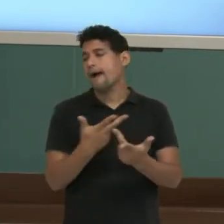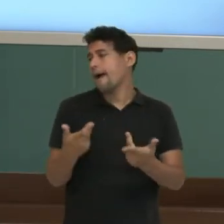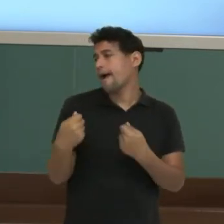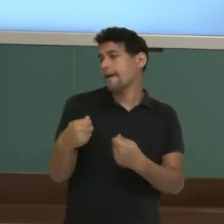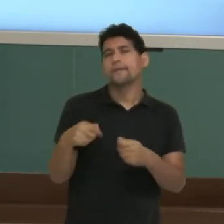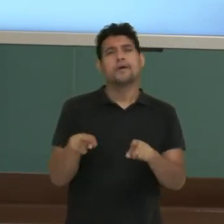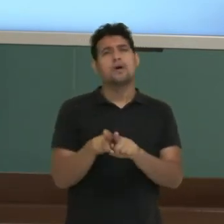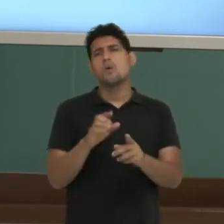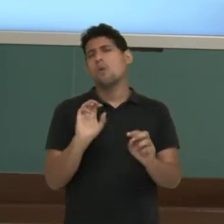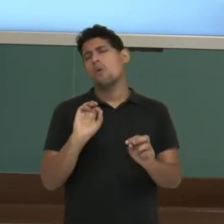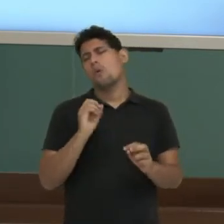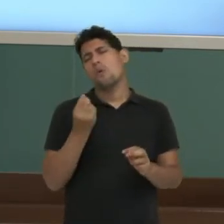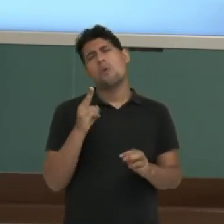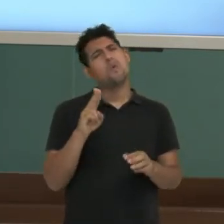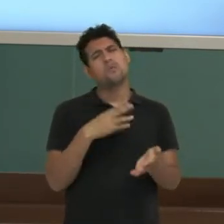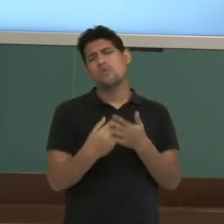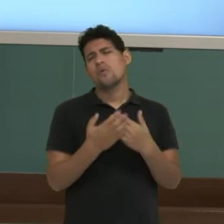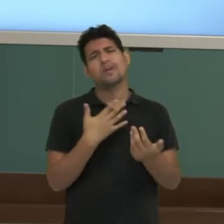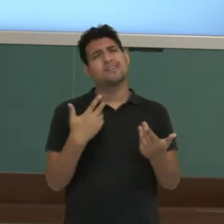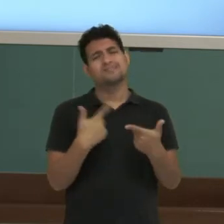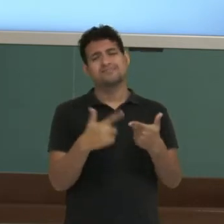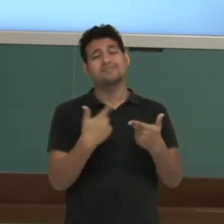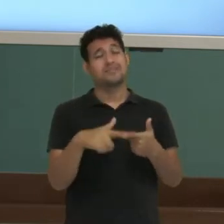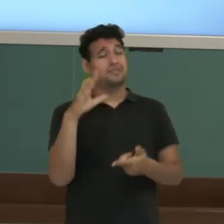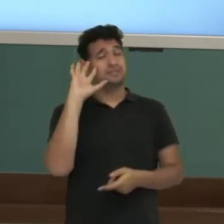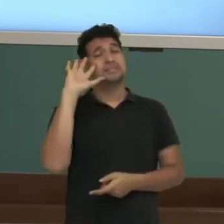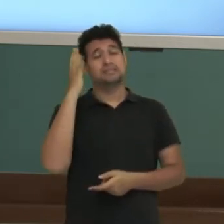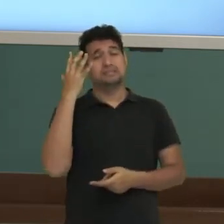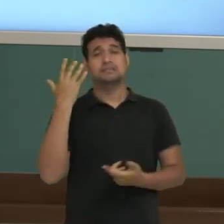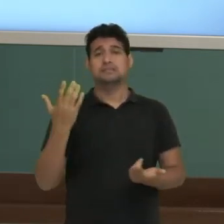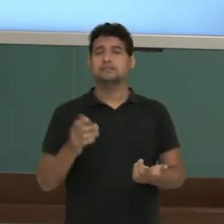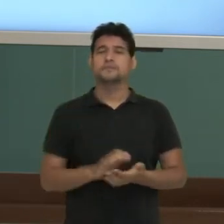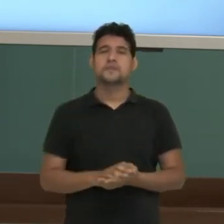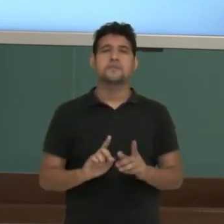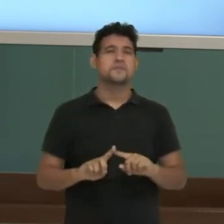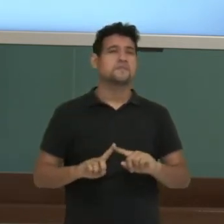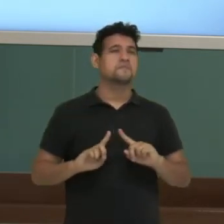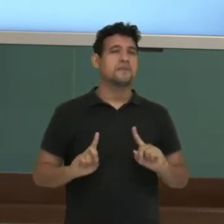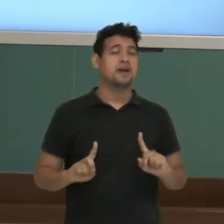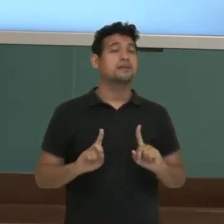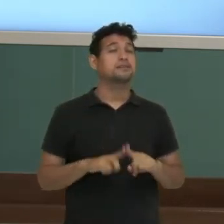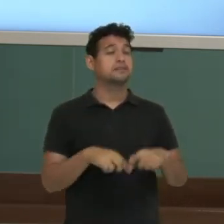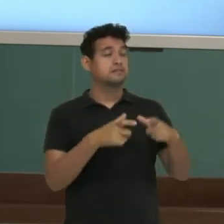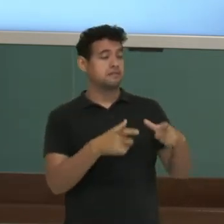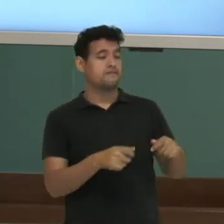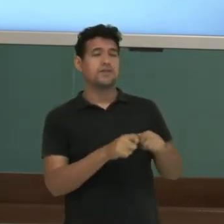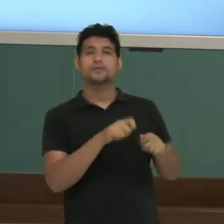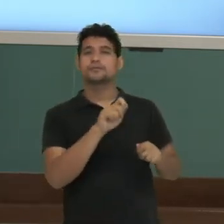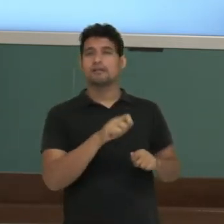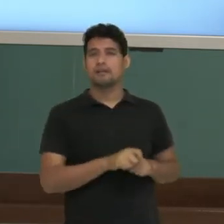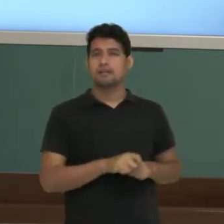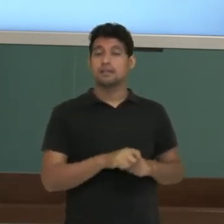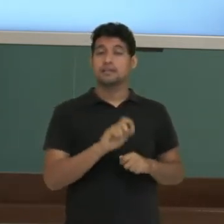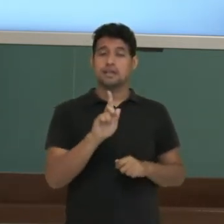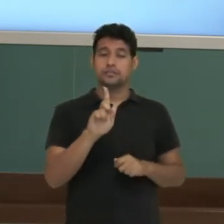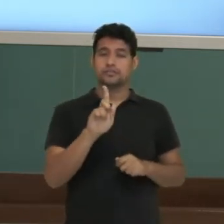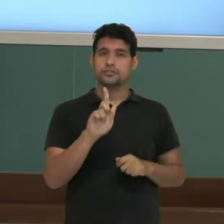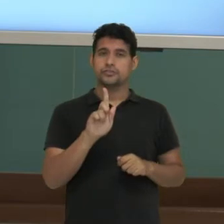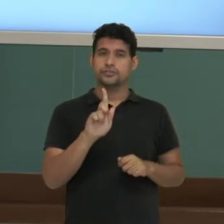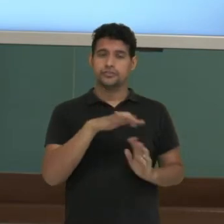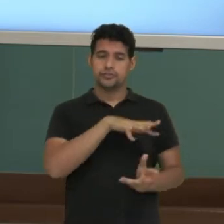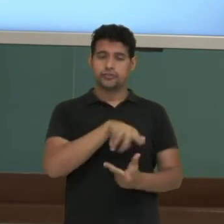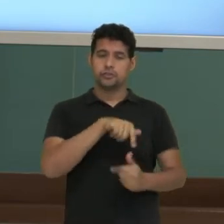qualquer outra desavença que possa existir. Claro que se estabelece, através da geopolítica,